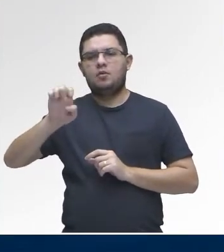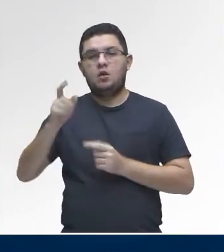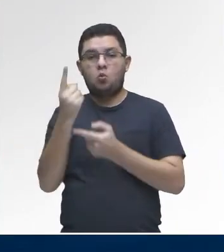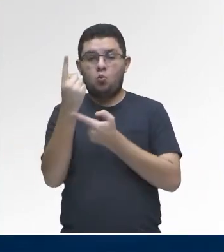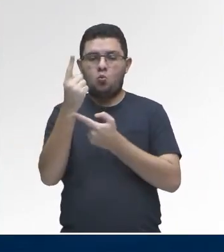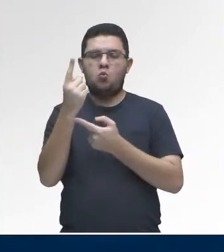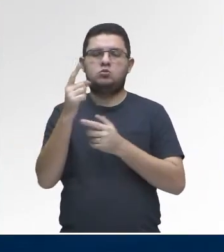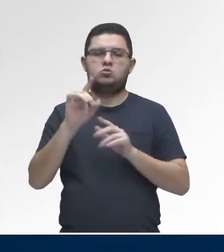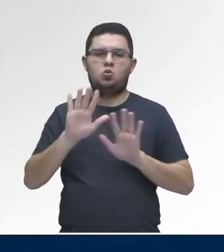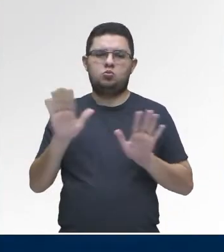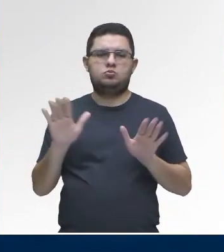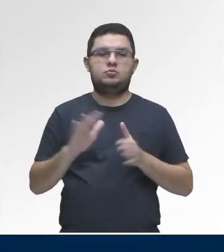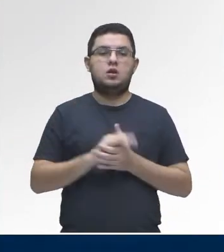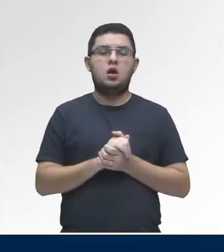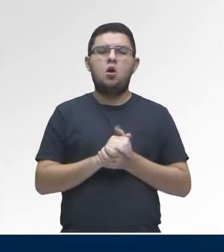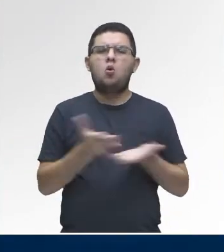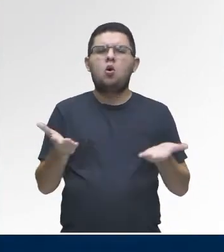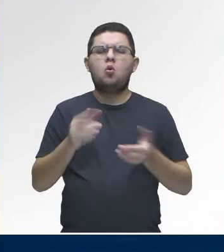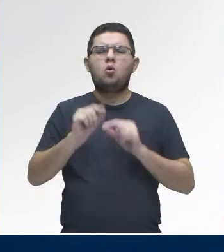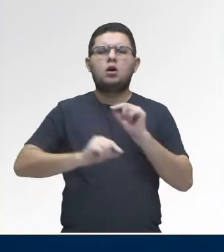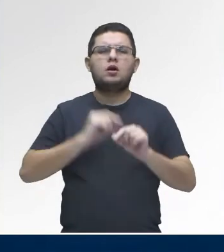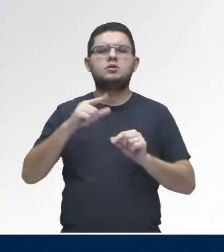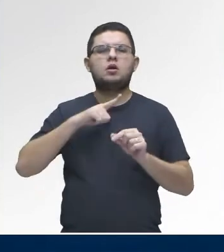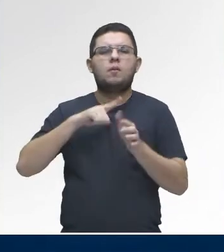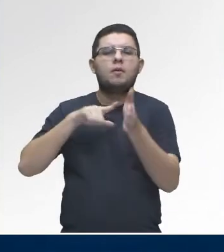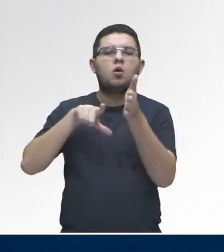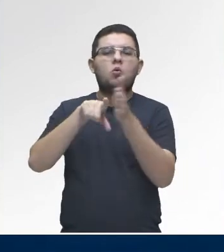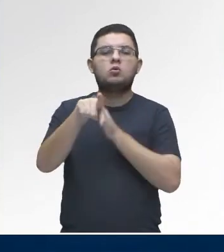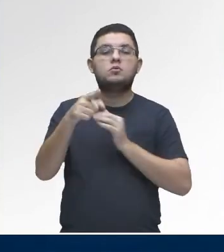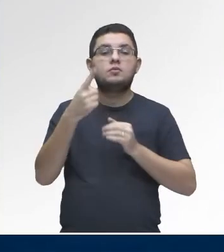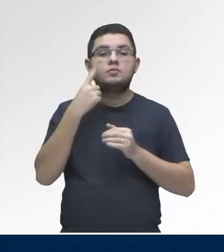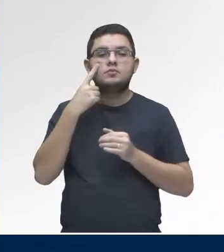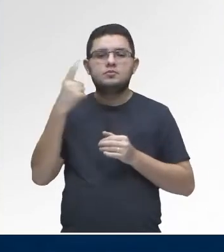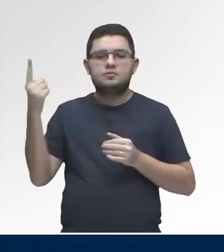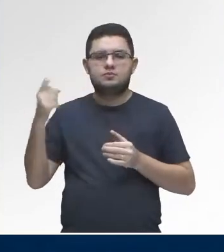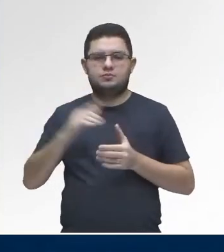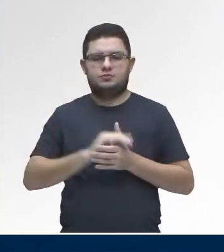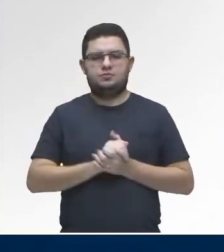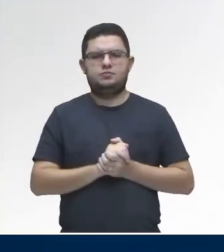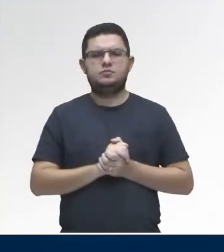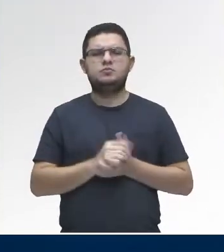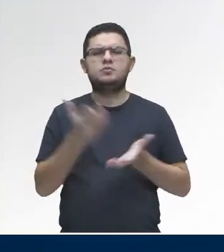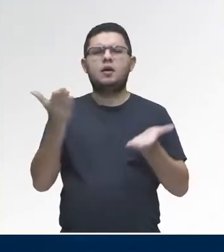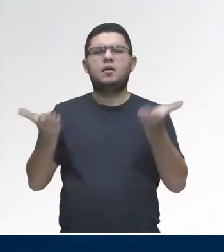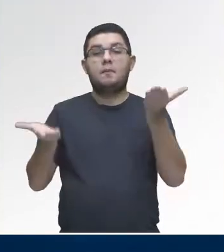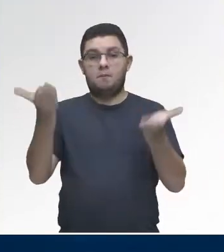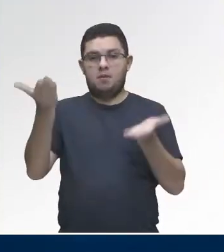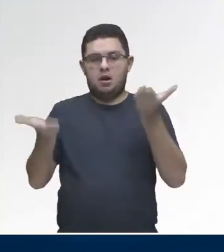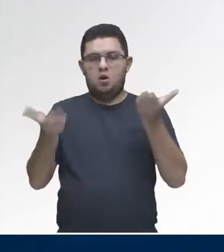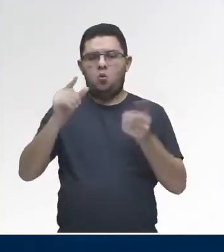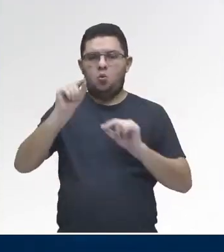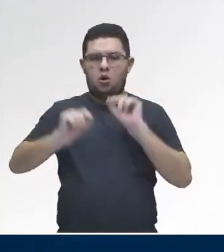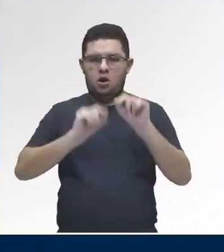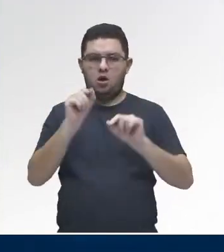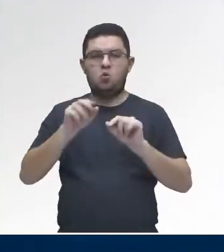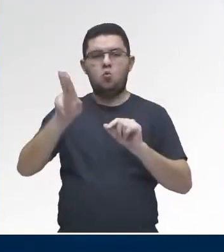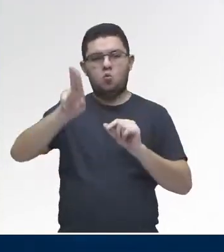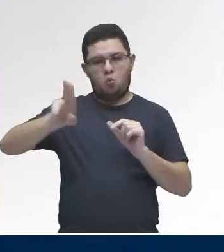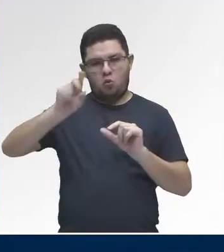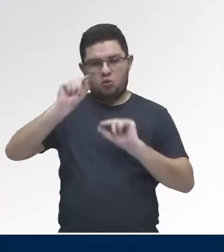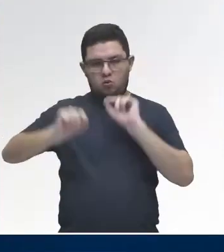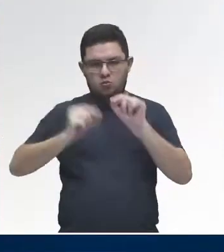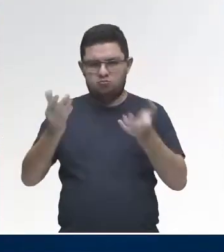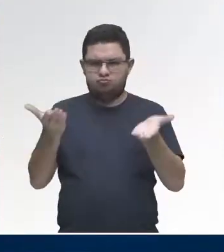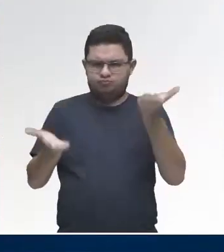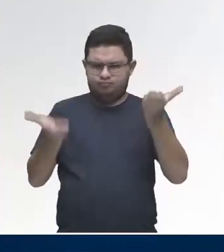bom? Então, agora a gente vai saber qual é o nosso desafio do dia. A balança é um dos instrumentos de medida mais antigos que se